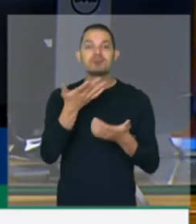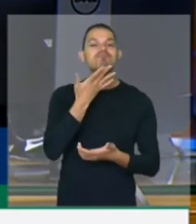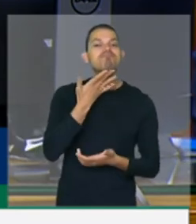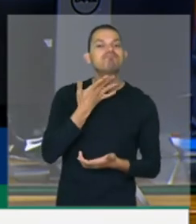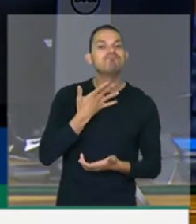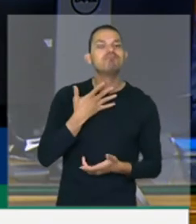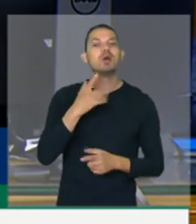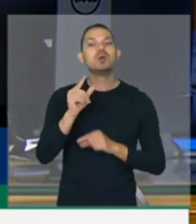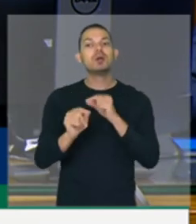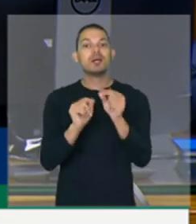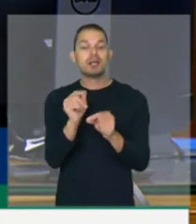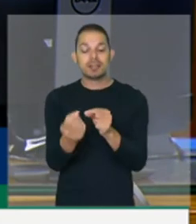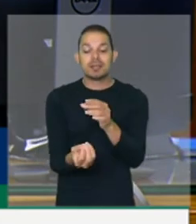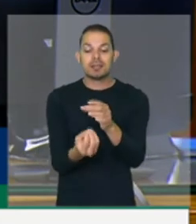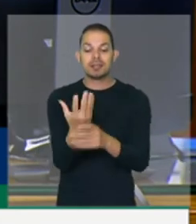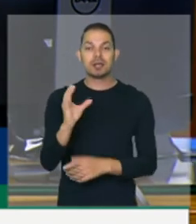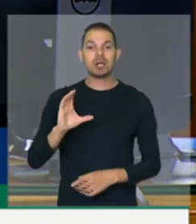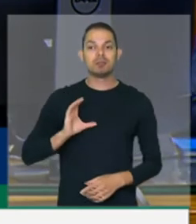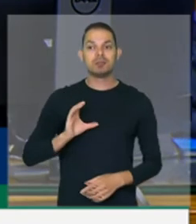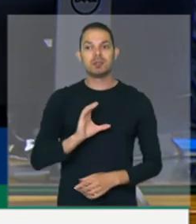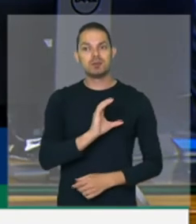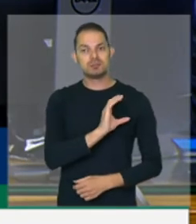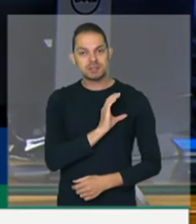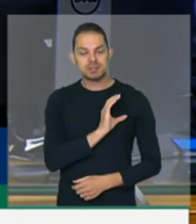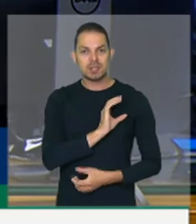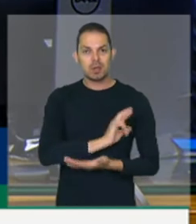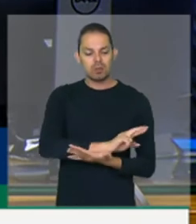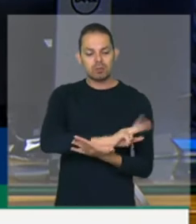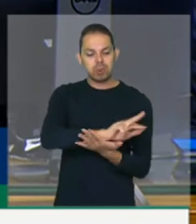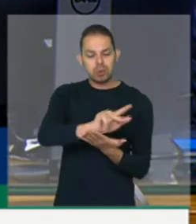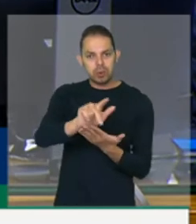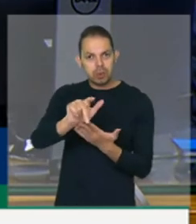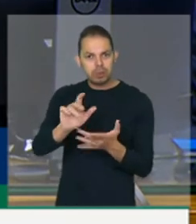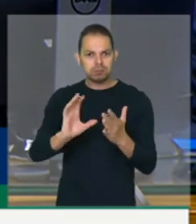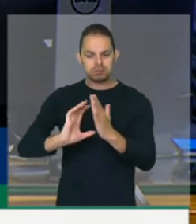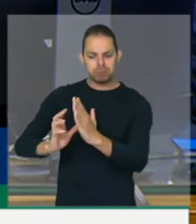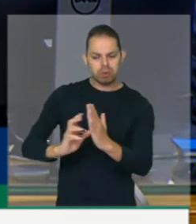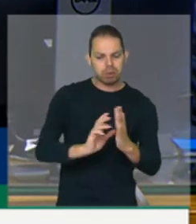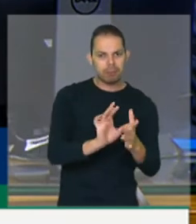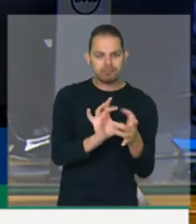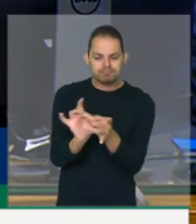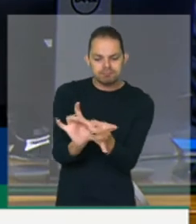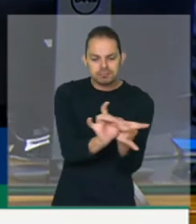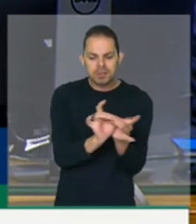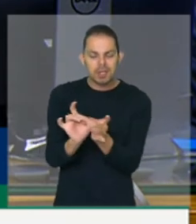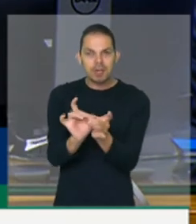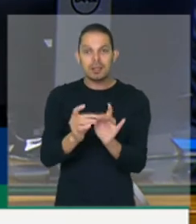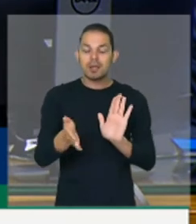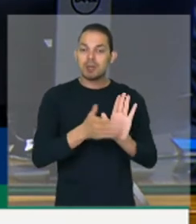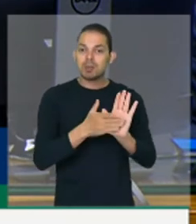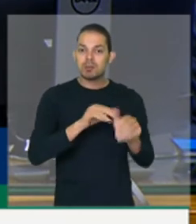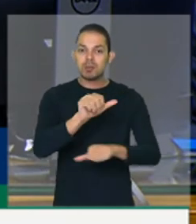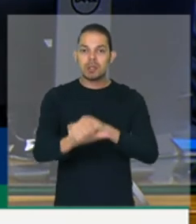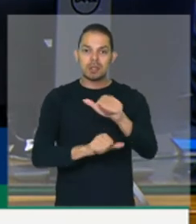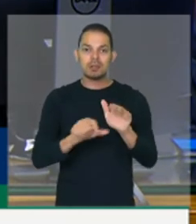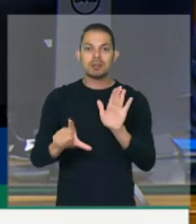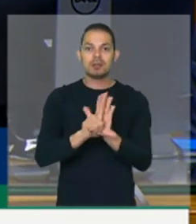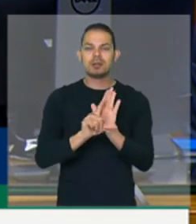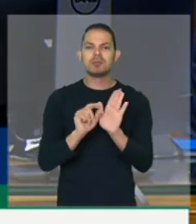a criação de uma comissão pluripartidária para propor alterações legislativas para